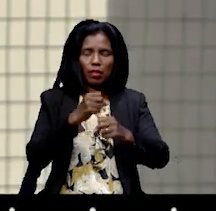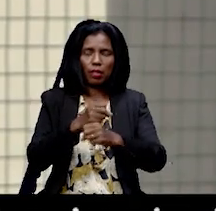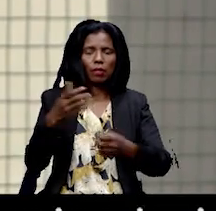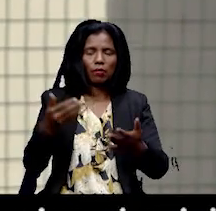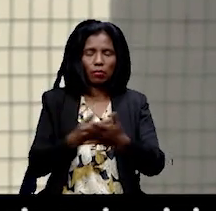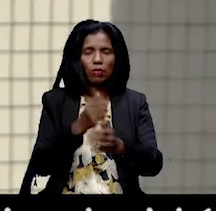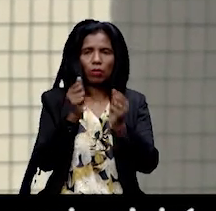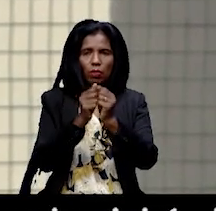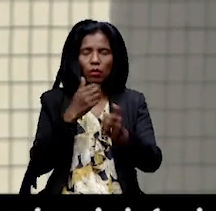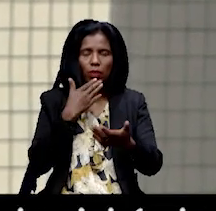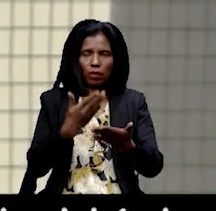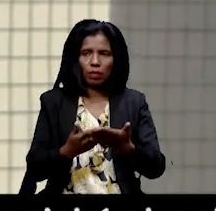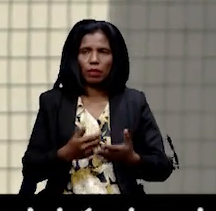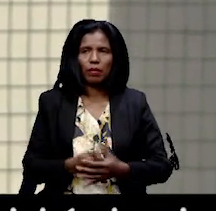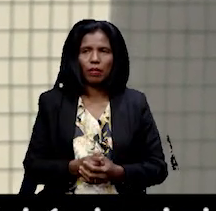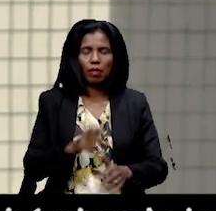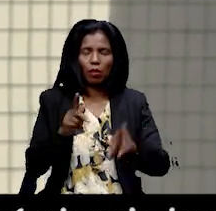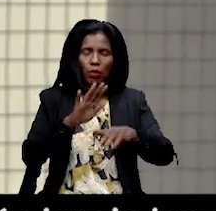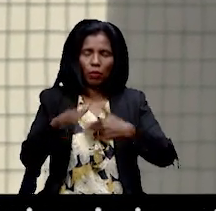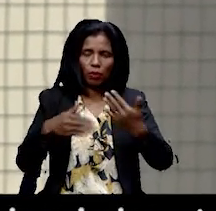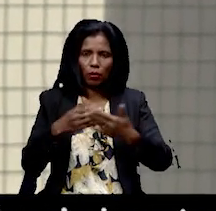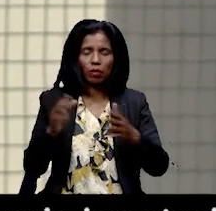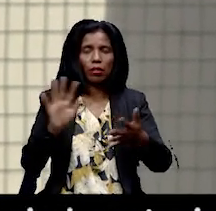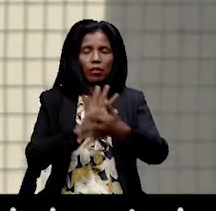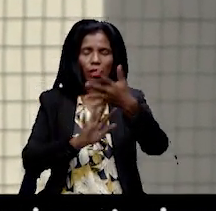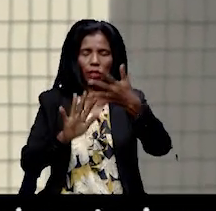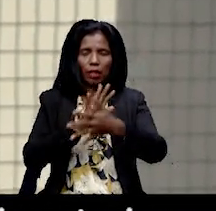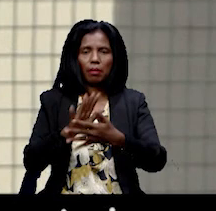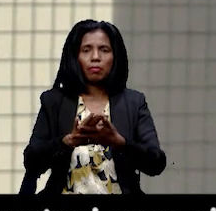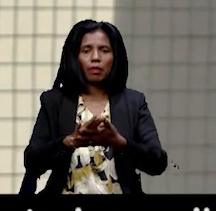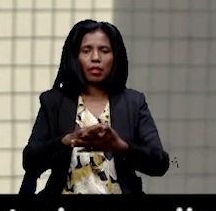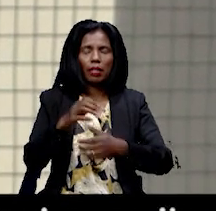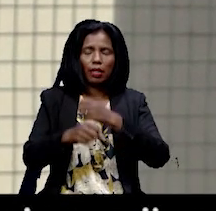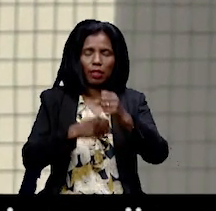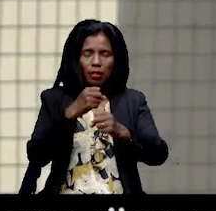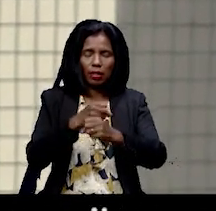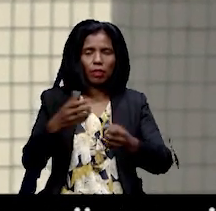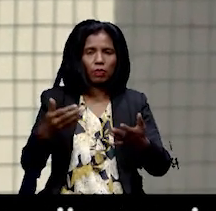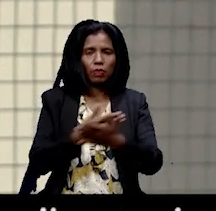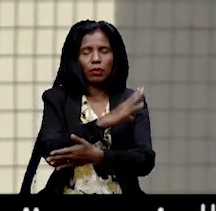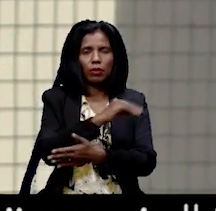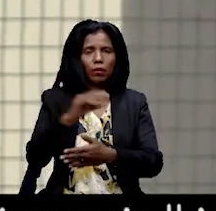de mahoto nia e festeza natal no analogo nia. Ita